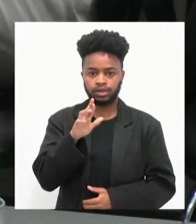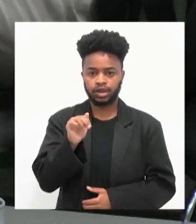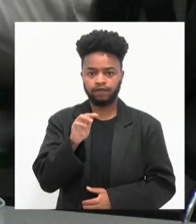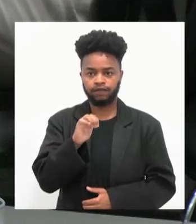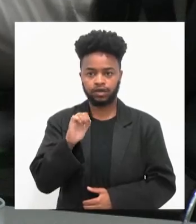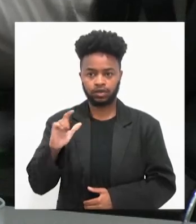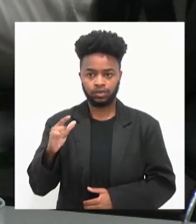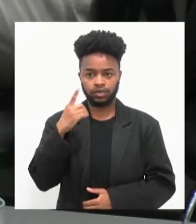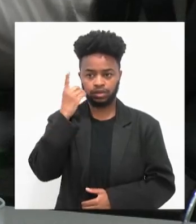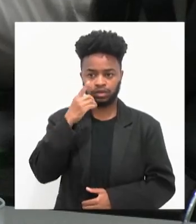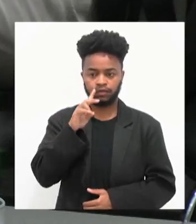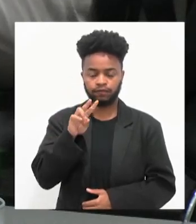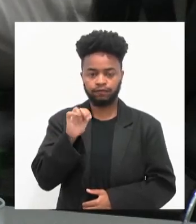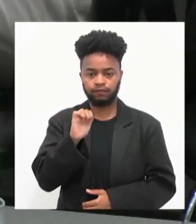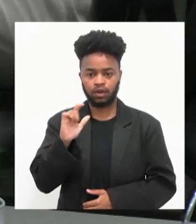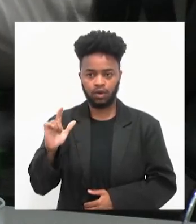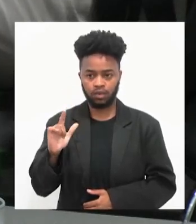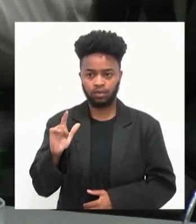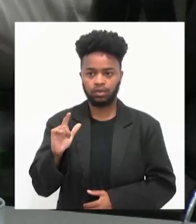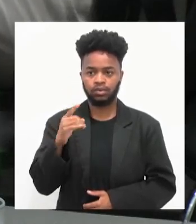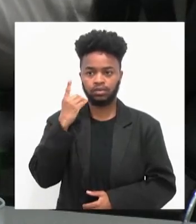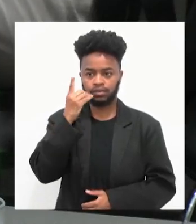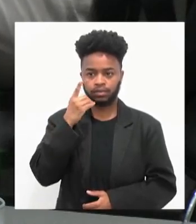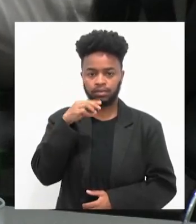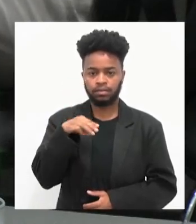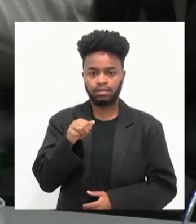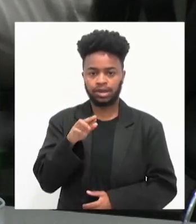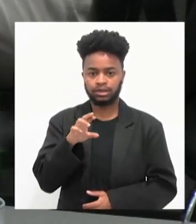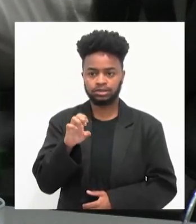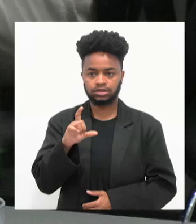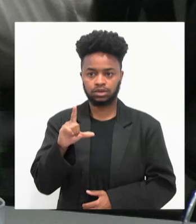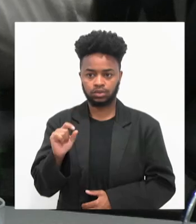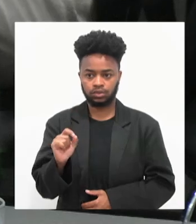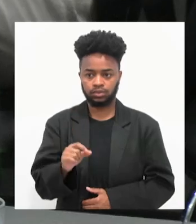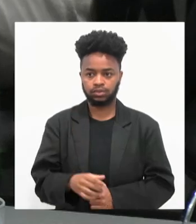Nobre, deputado Valdo Ceasa, deputado Marcelo Dino,